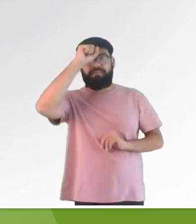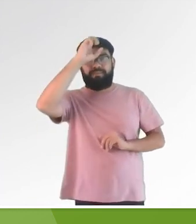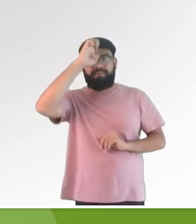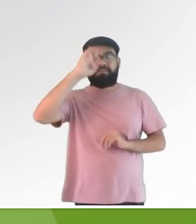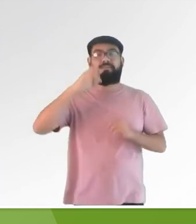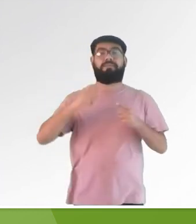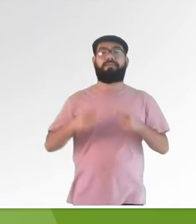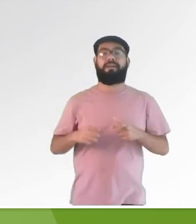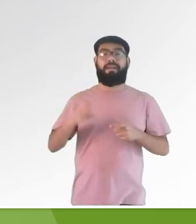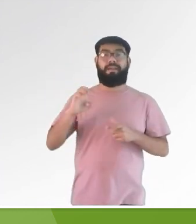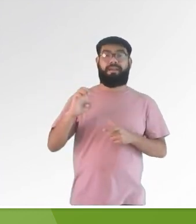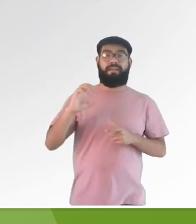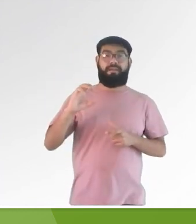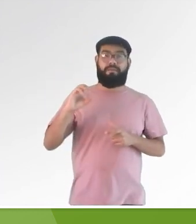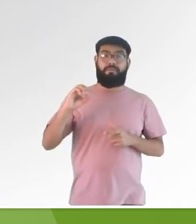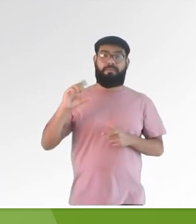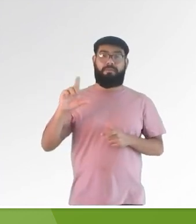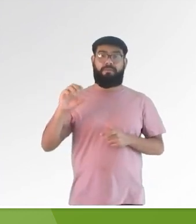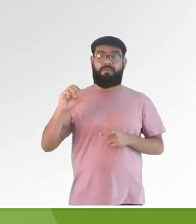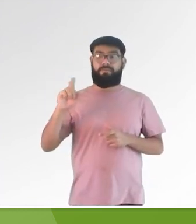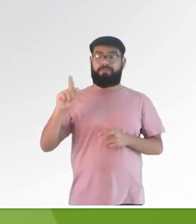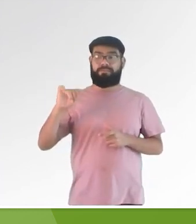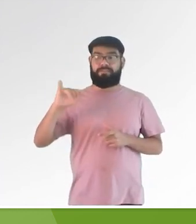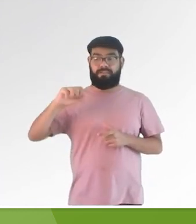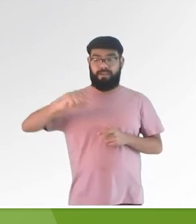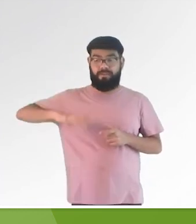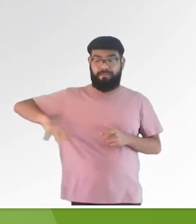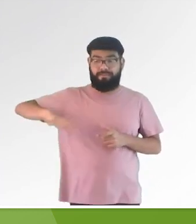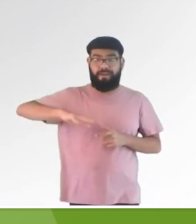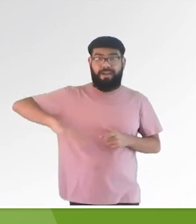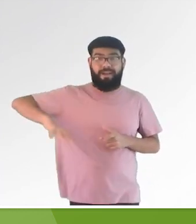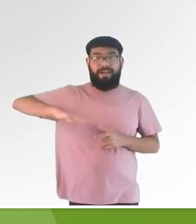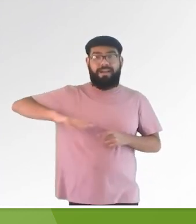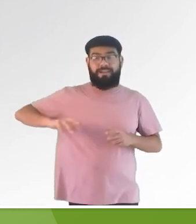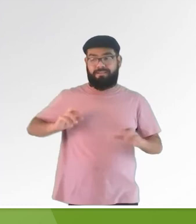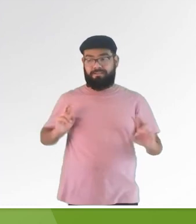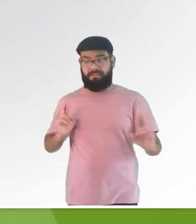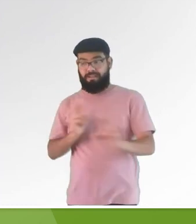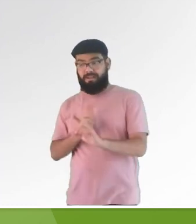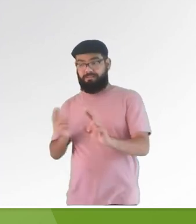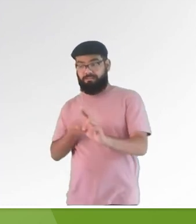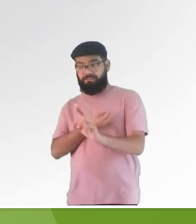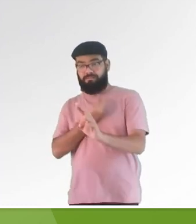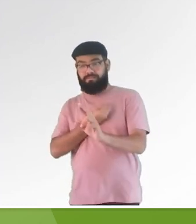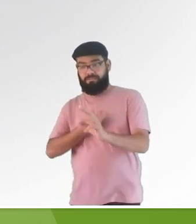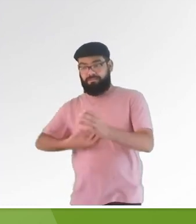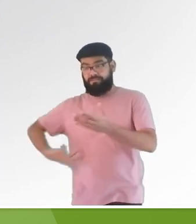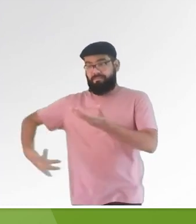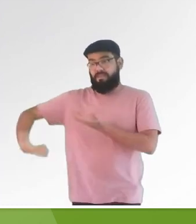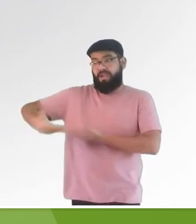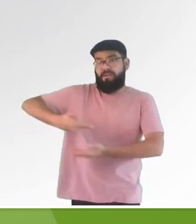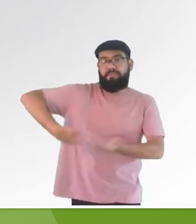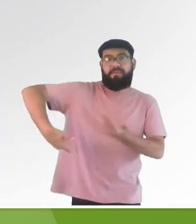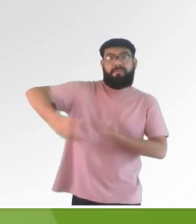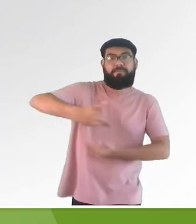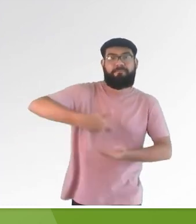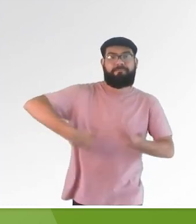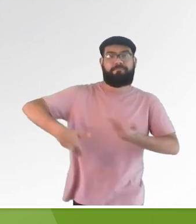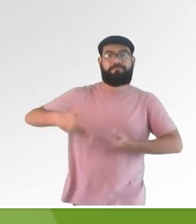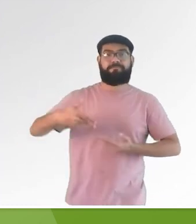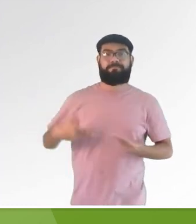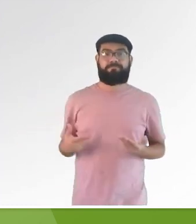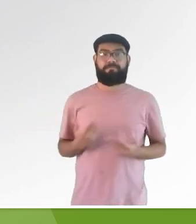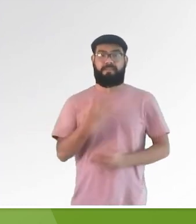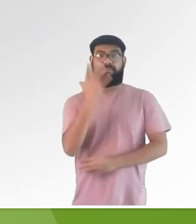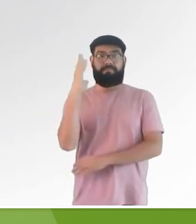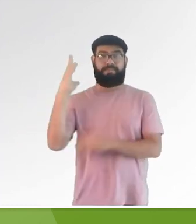da biologia que estuda a relação entre os seres vivos e esses seres vivos em relação ao meio ambiente também.